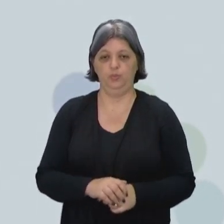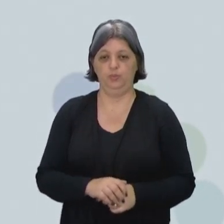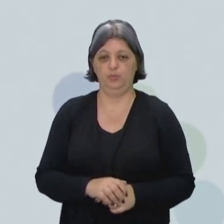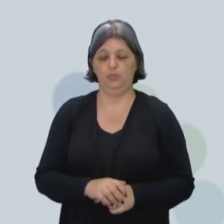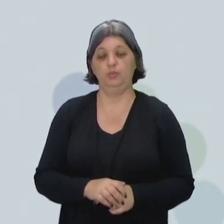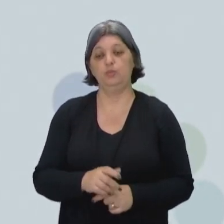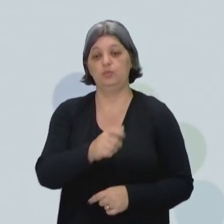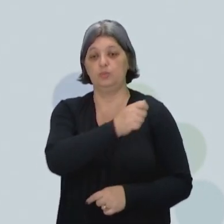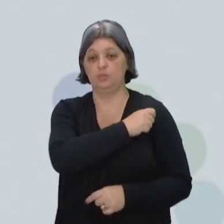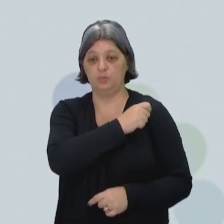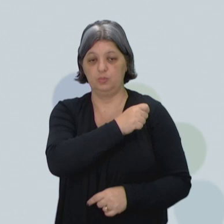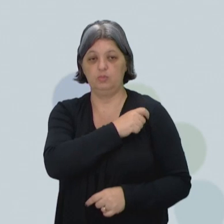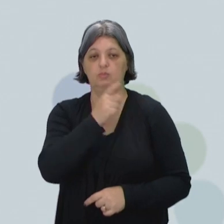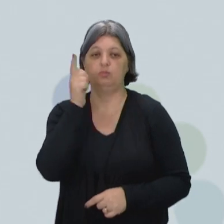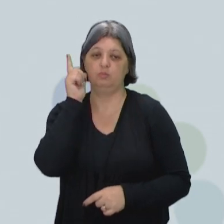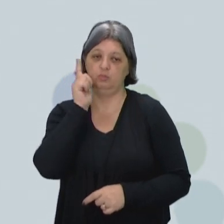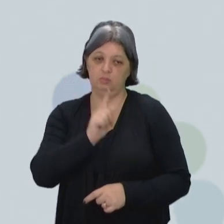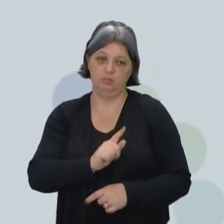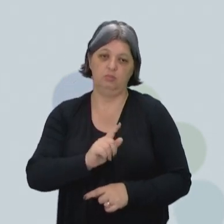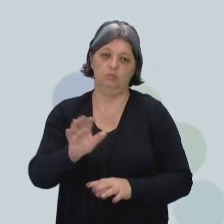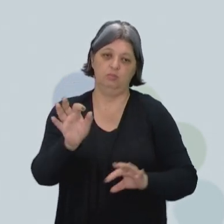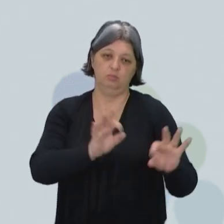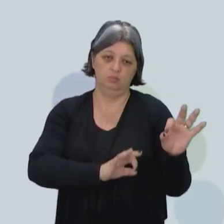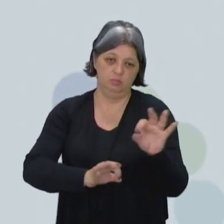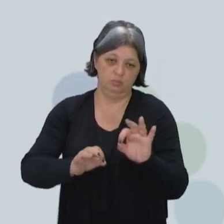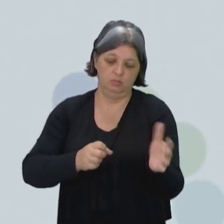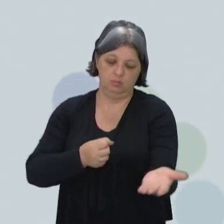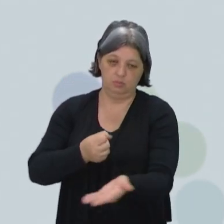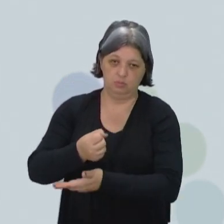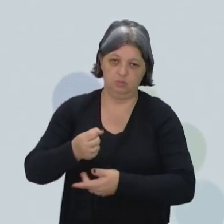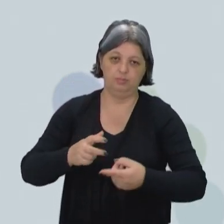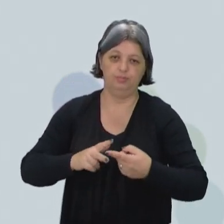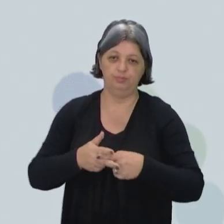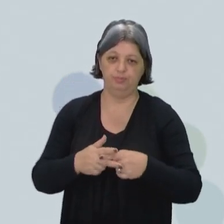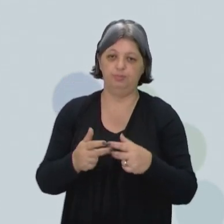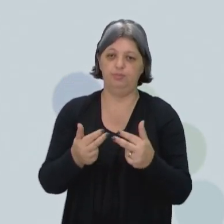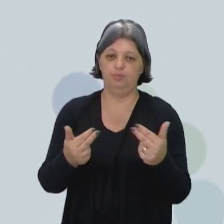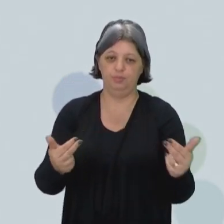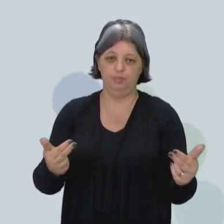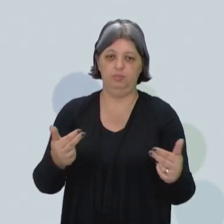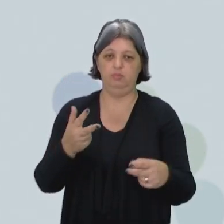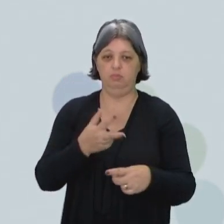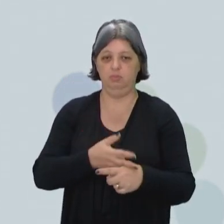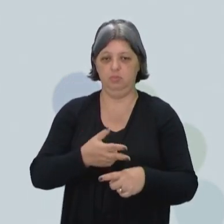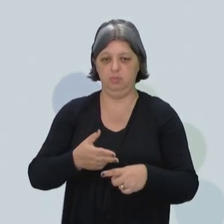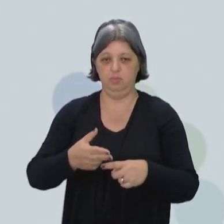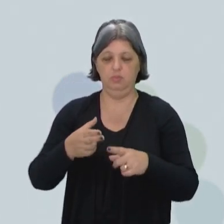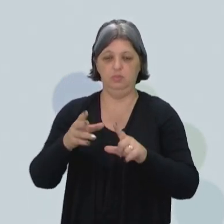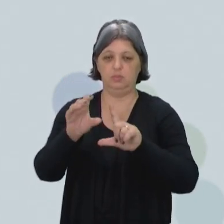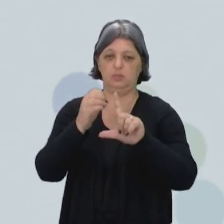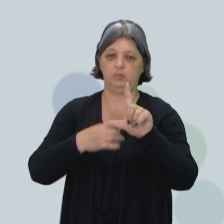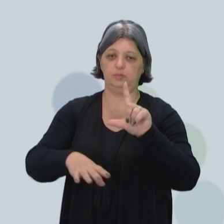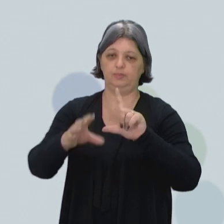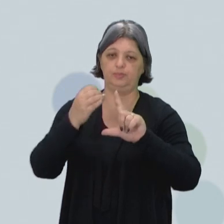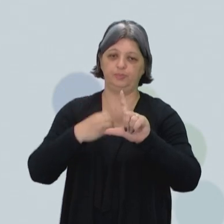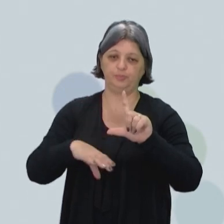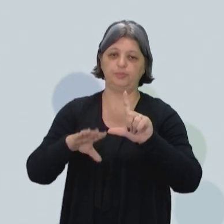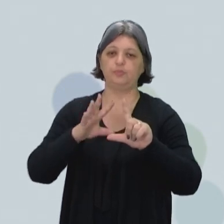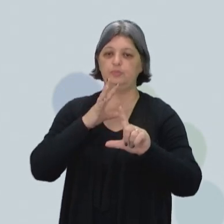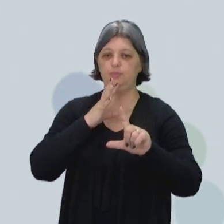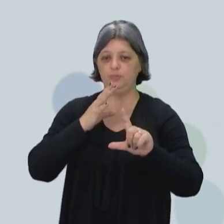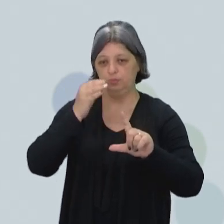que os alunos dominem um repertório básico de ferramentas de produção e compartilhamento de conhecimento,